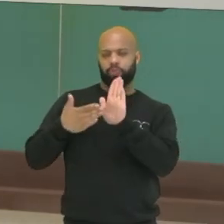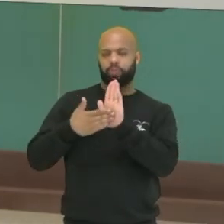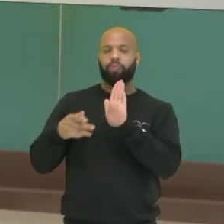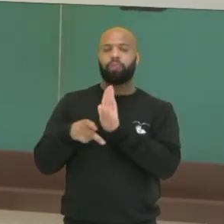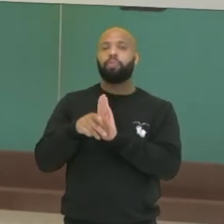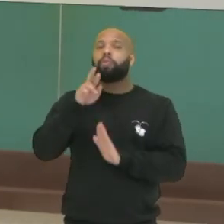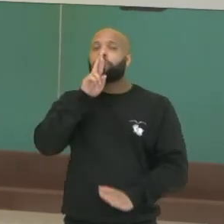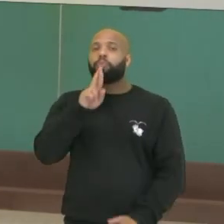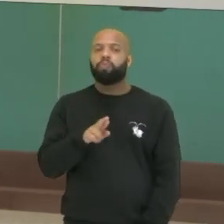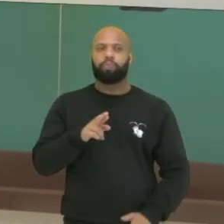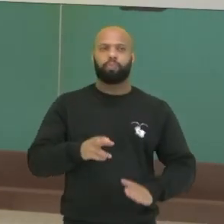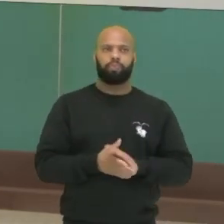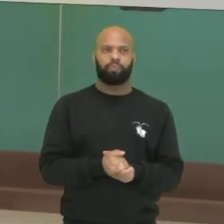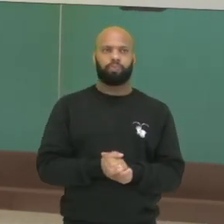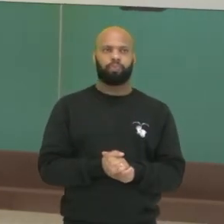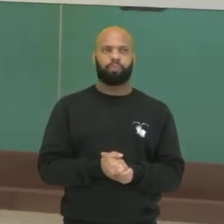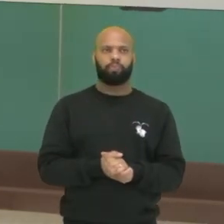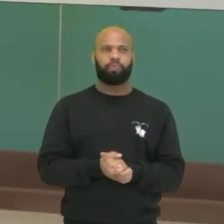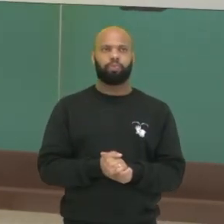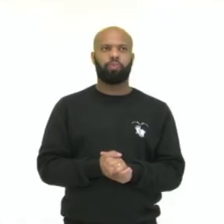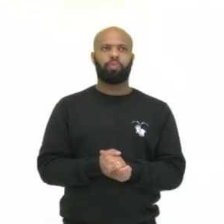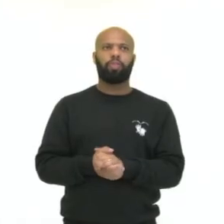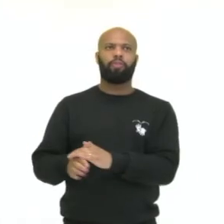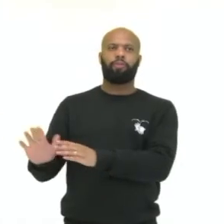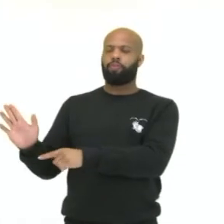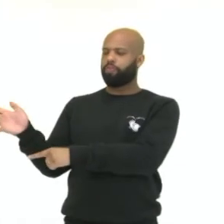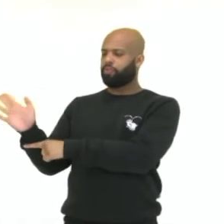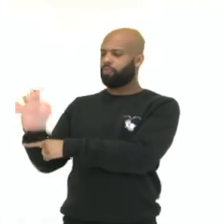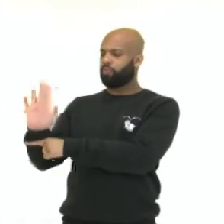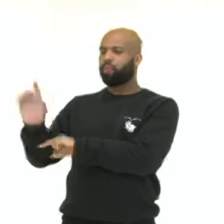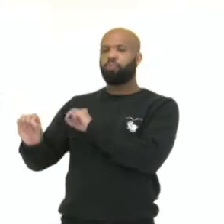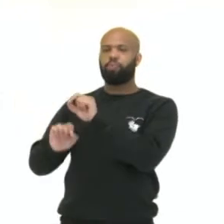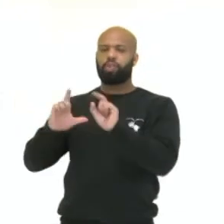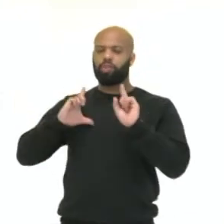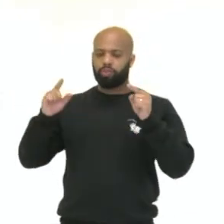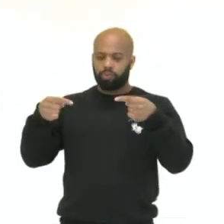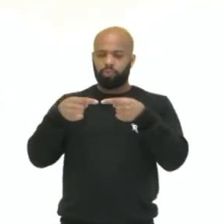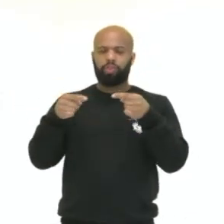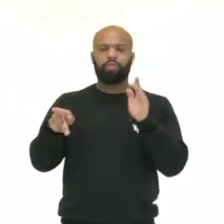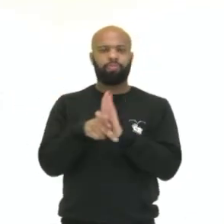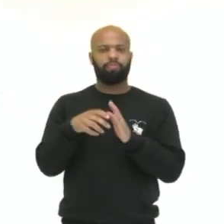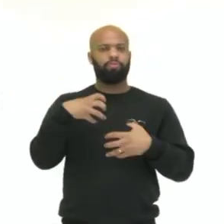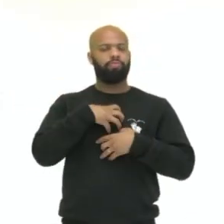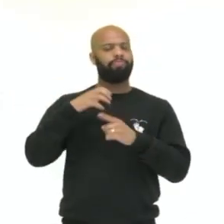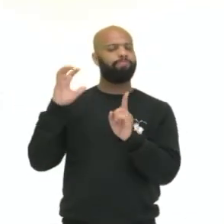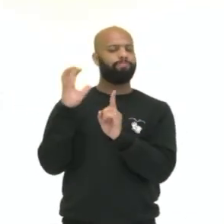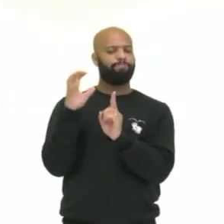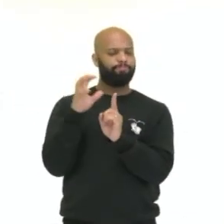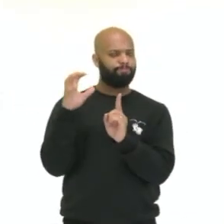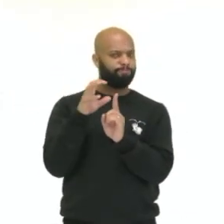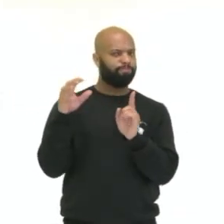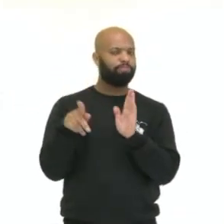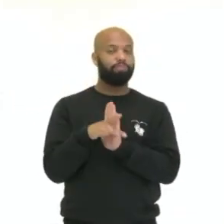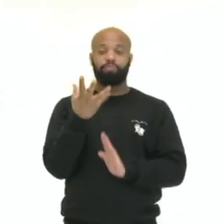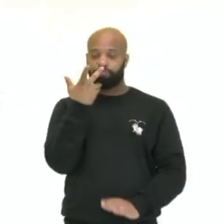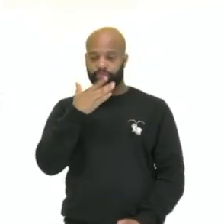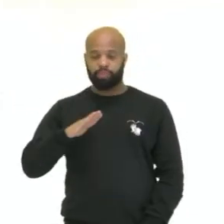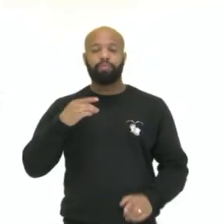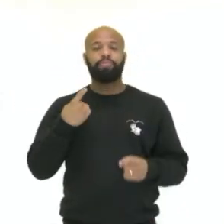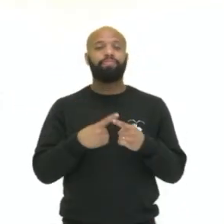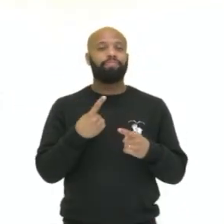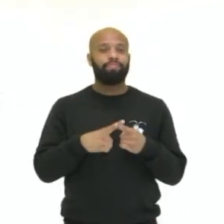nesse trecho. Então aqui, o filme da campanha se enquadra em propaganda abusiva dirigida ao público infantil, pois se enquadra